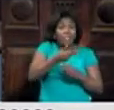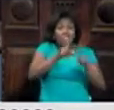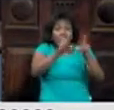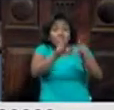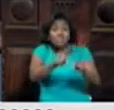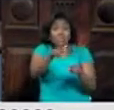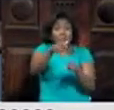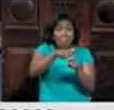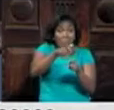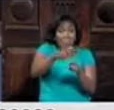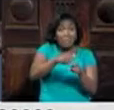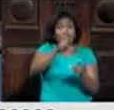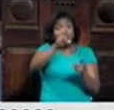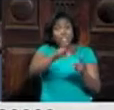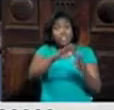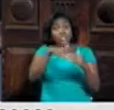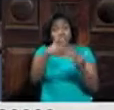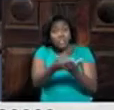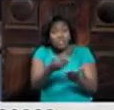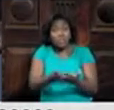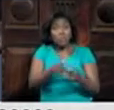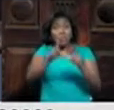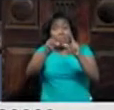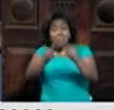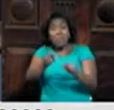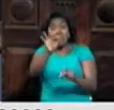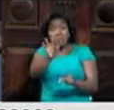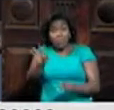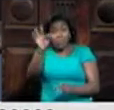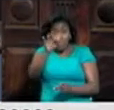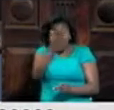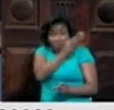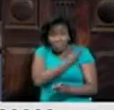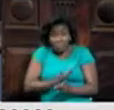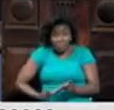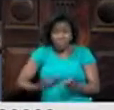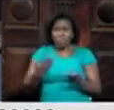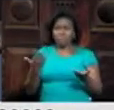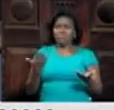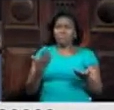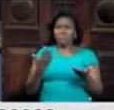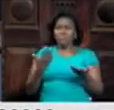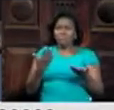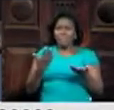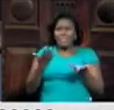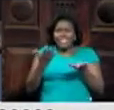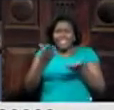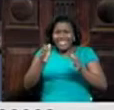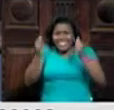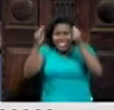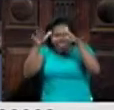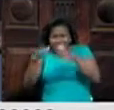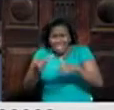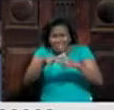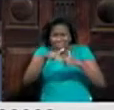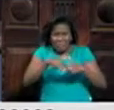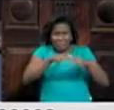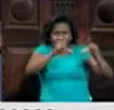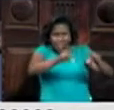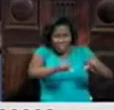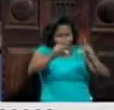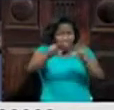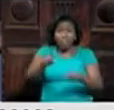vai ter menos escola, menos para as universidades públicas. Olha, a crise não legitima nada disso. Essa é